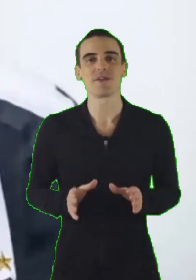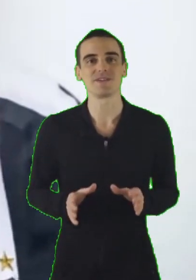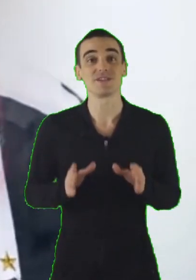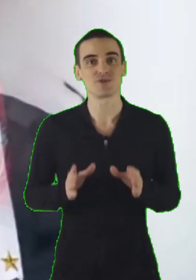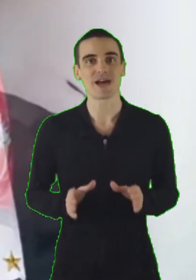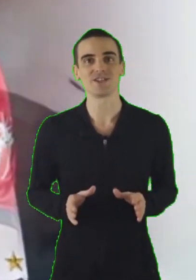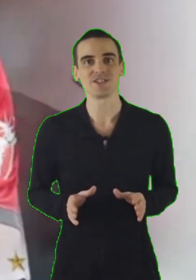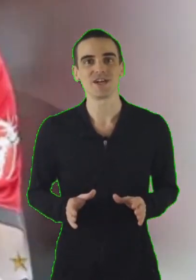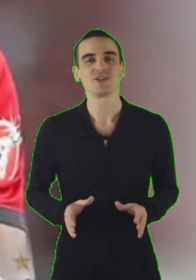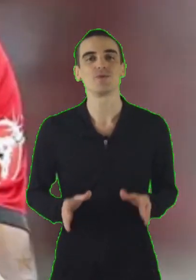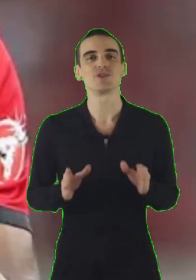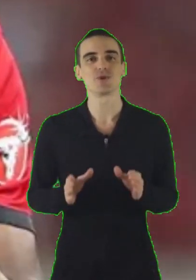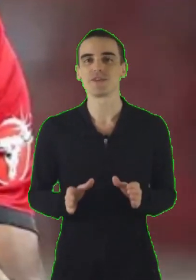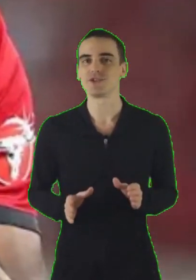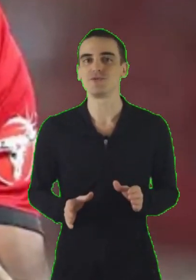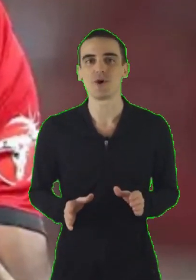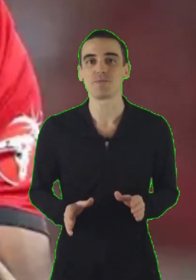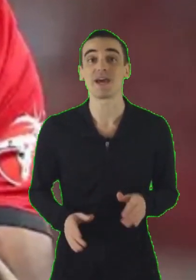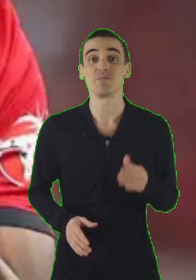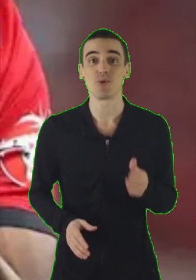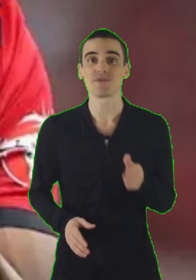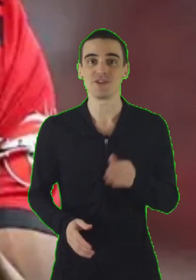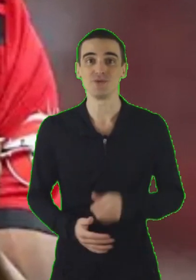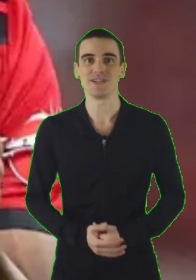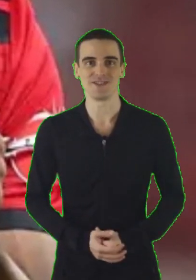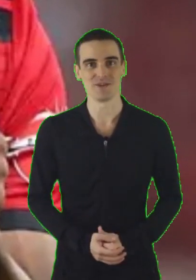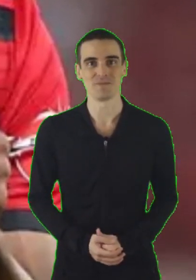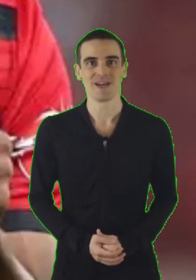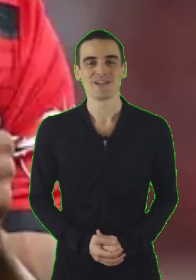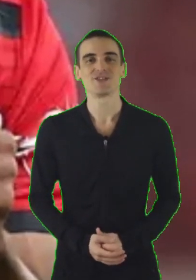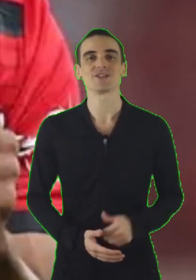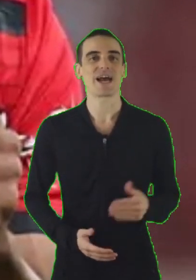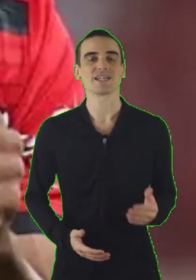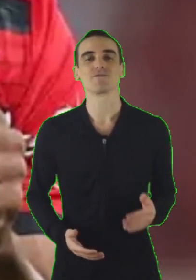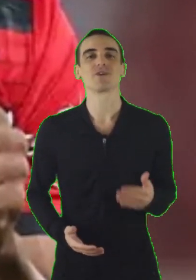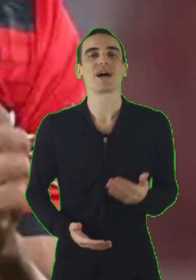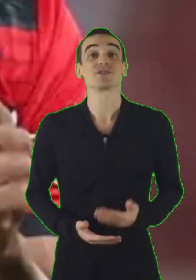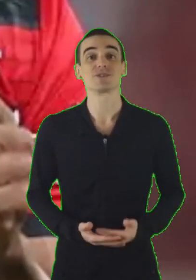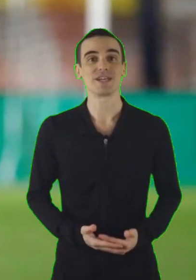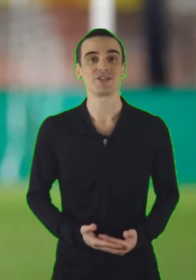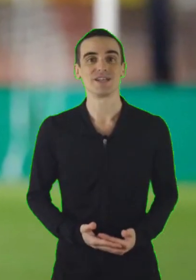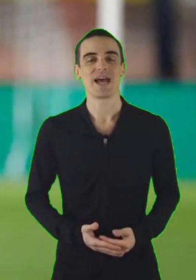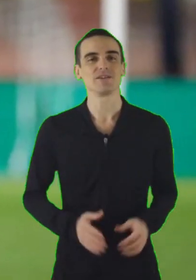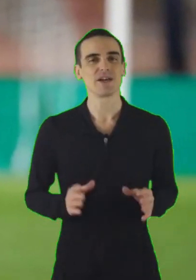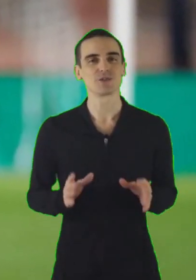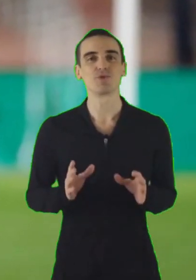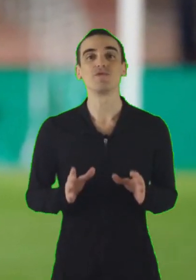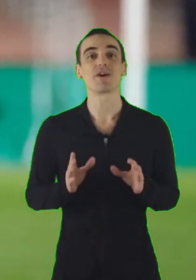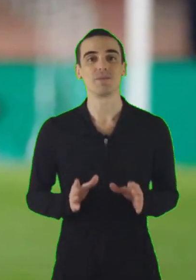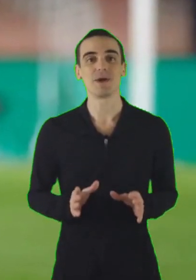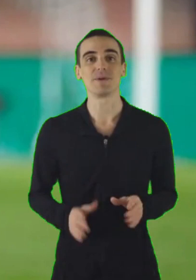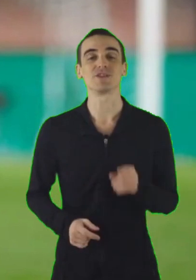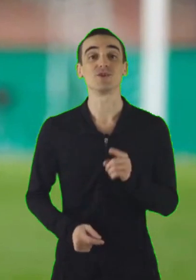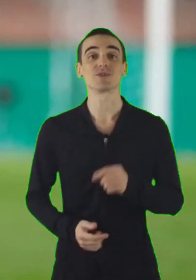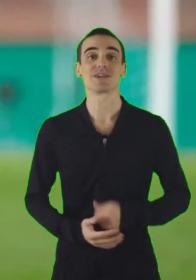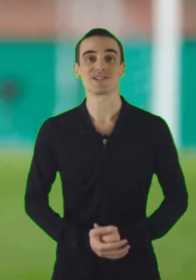tem demonstrado interesse em retornar ao Brasil e vê o clube como uma excelente opção para sua reabilitação no cenário futebolístico. O jogador acredita que o